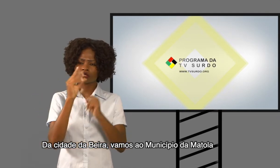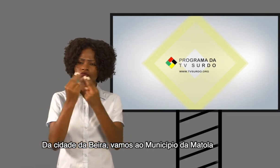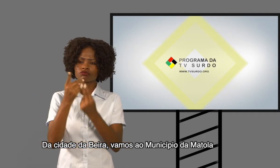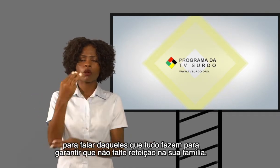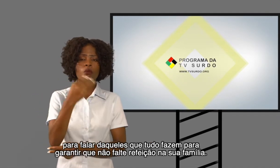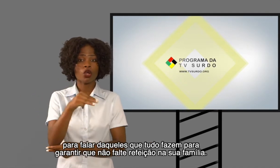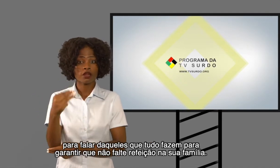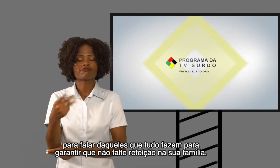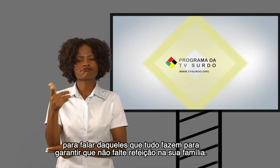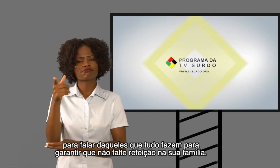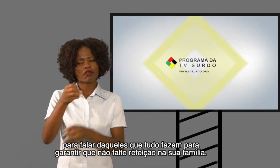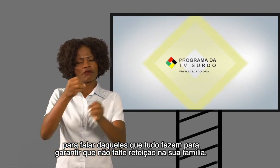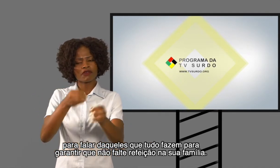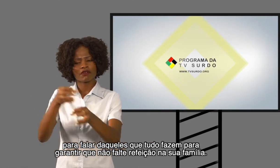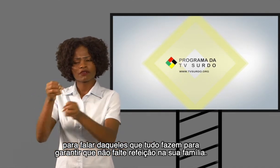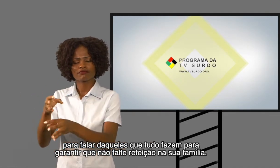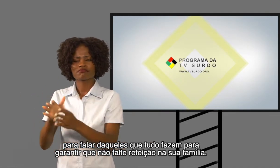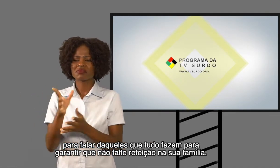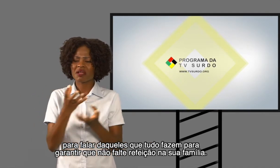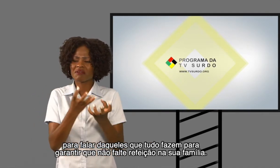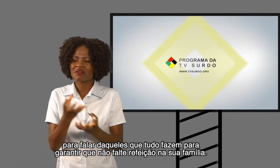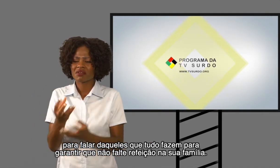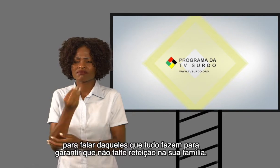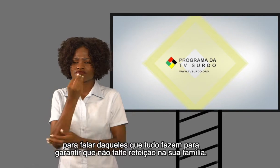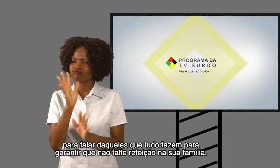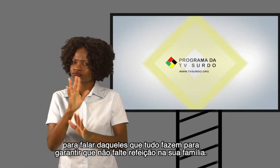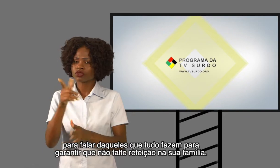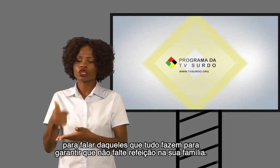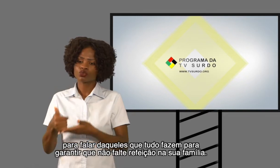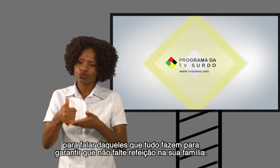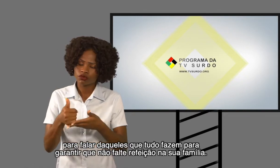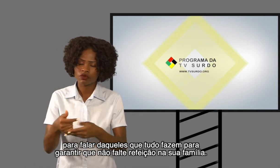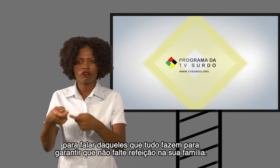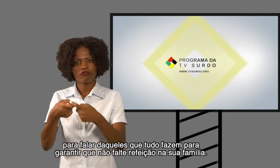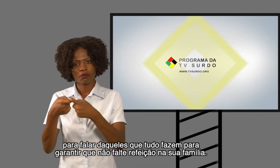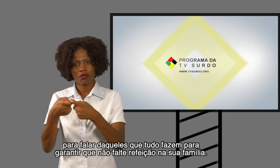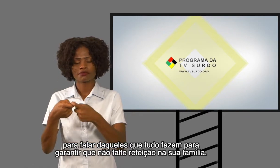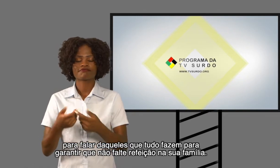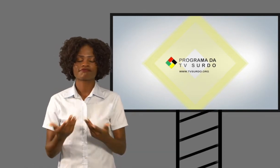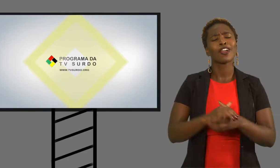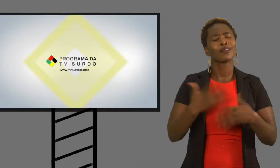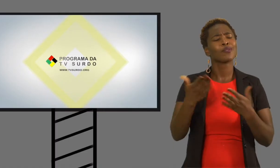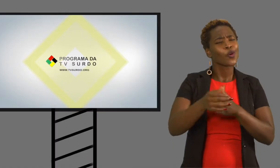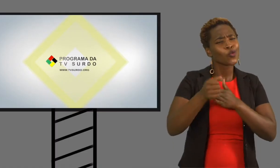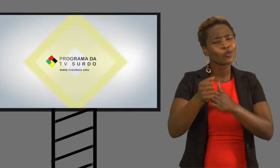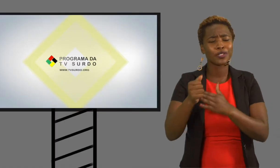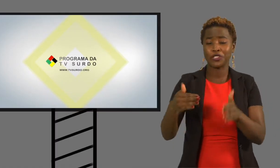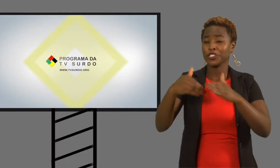Matola para falar daqueles que tudo fazem para garantir que não falte refeição na sua família.